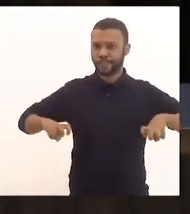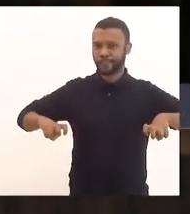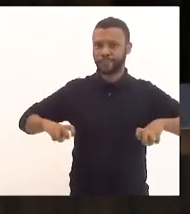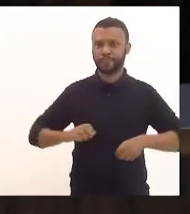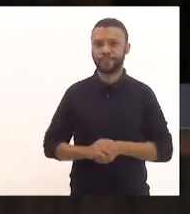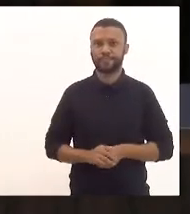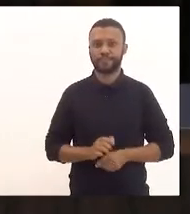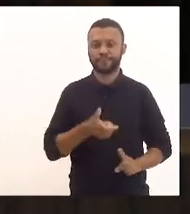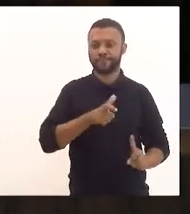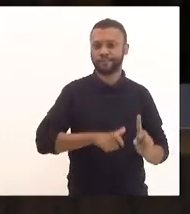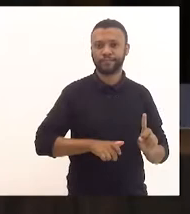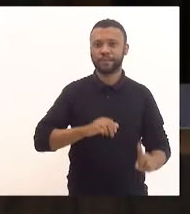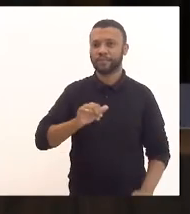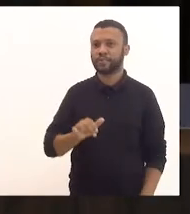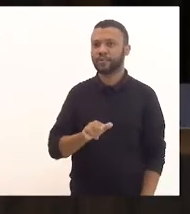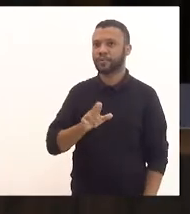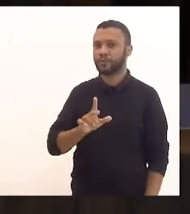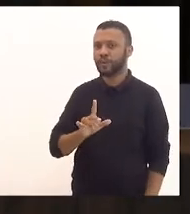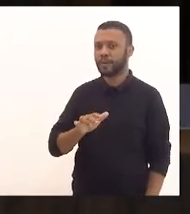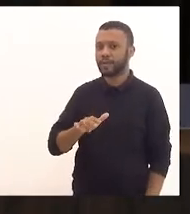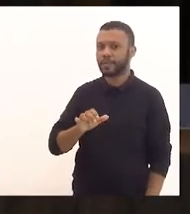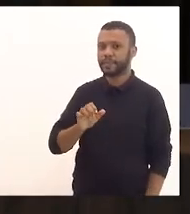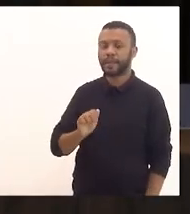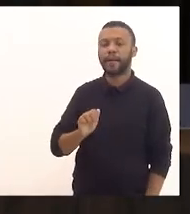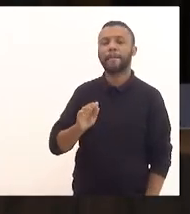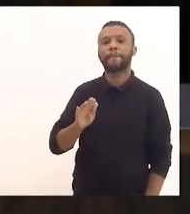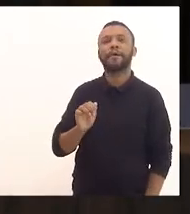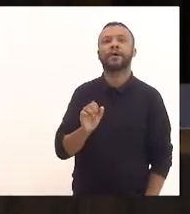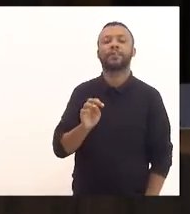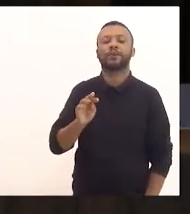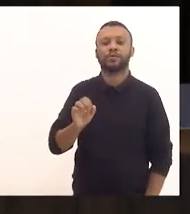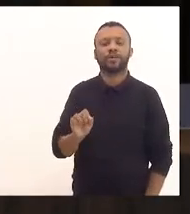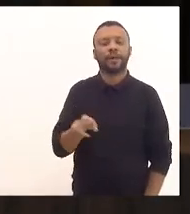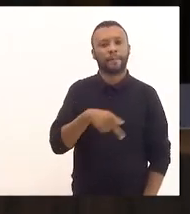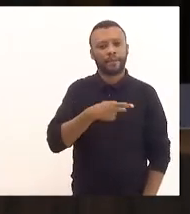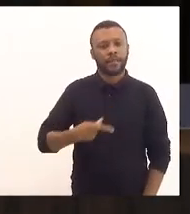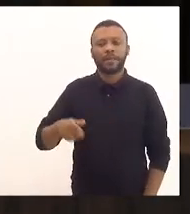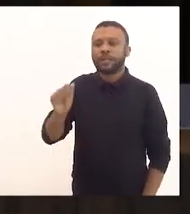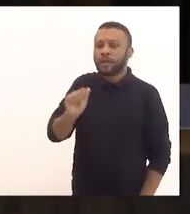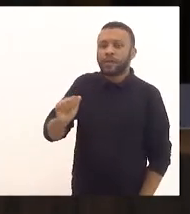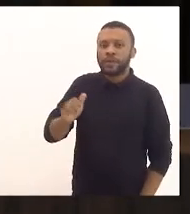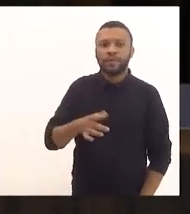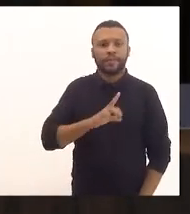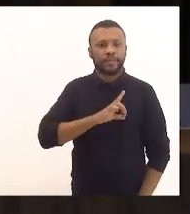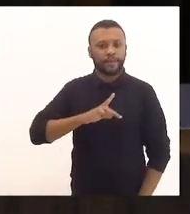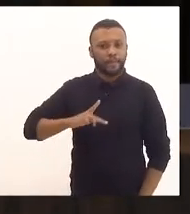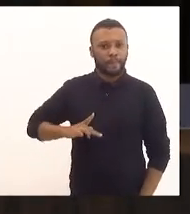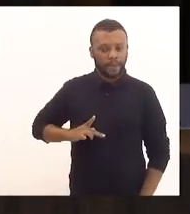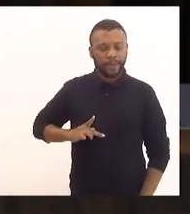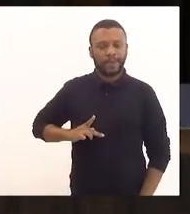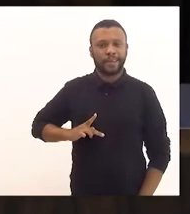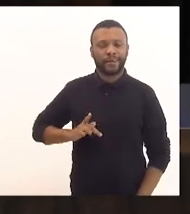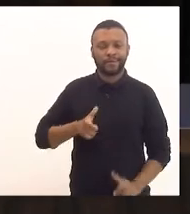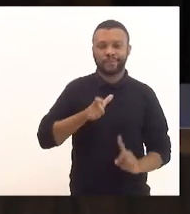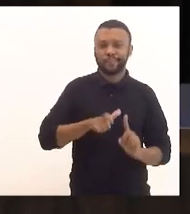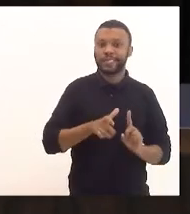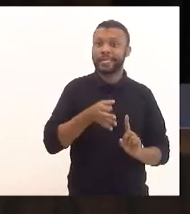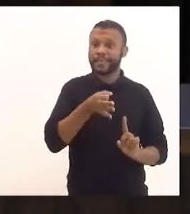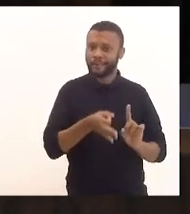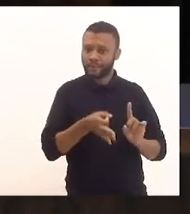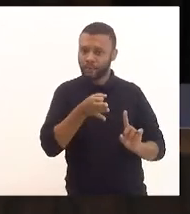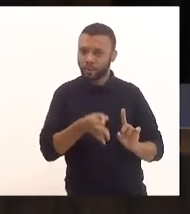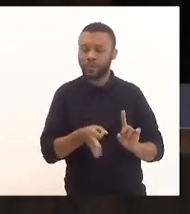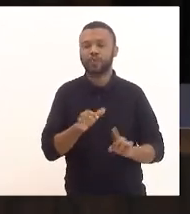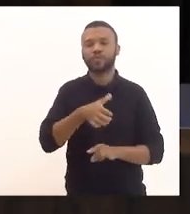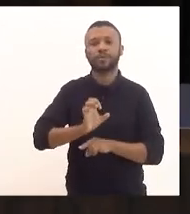a senhora Juliana Bastos que a presidente da associação de defensores defensoras e Defensores do